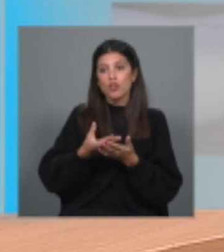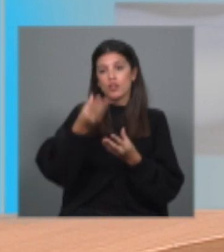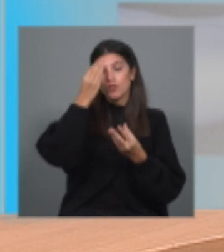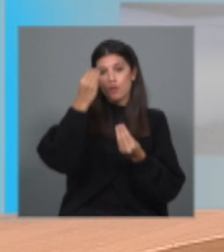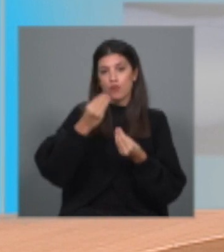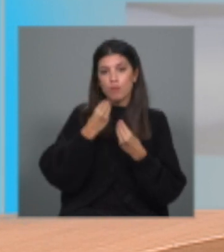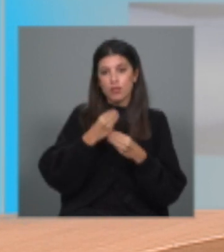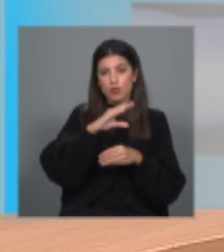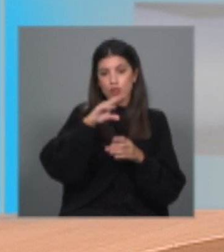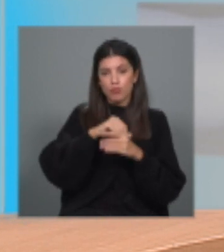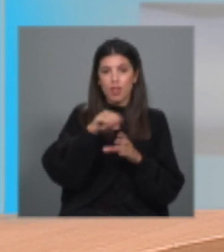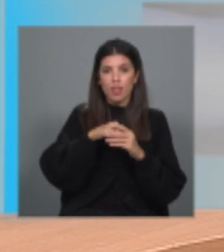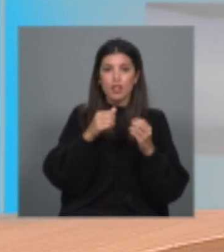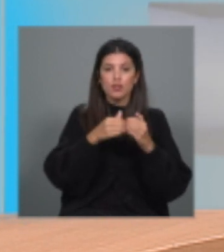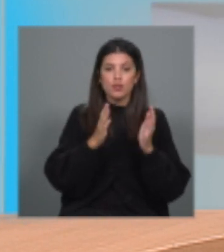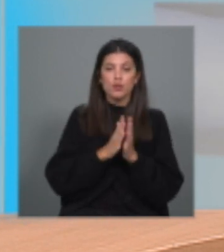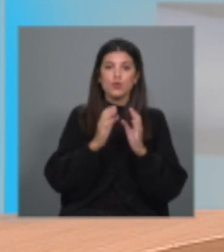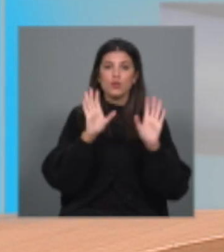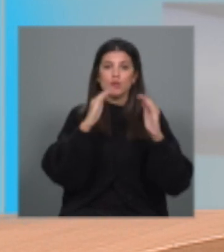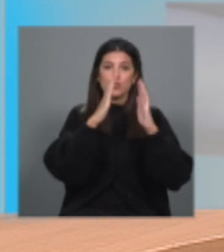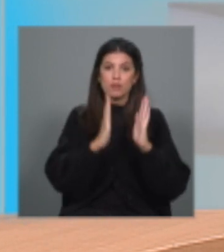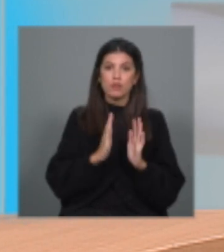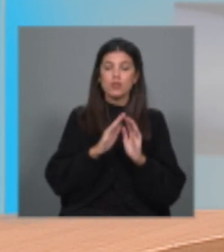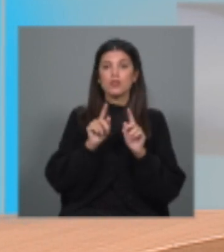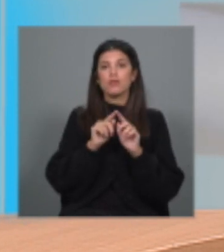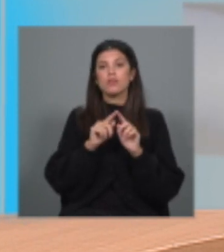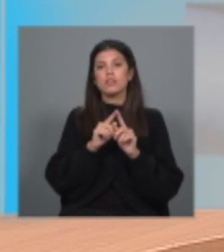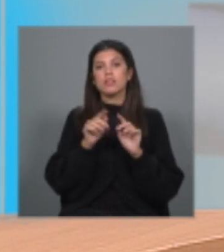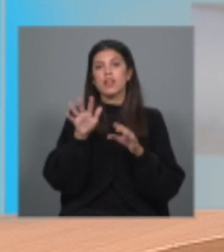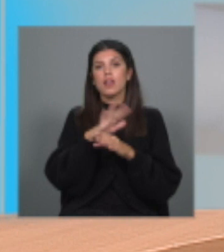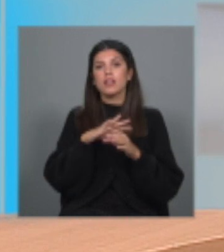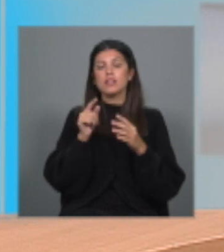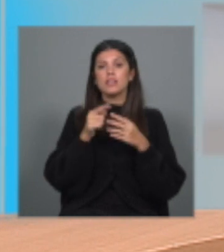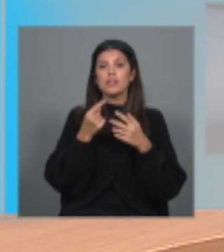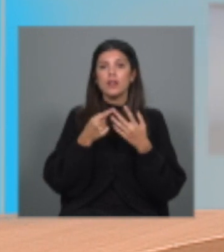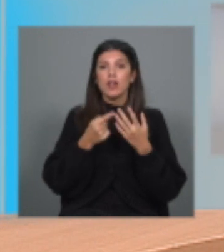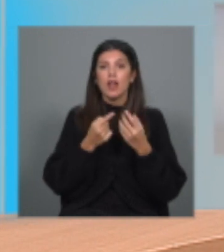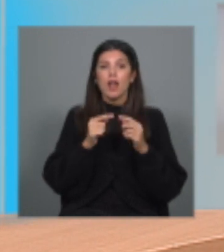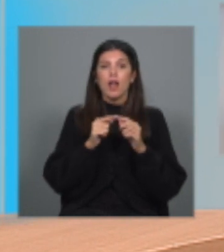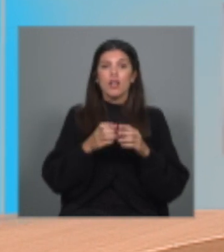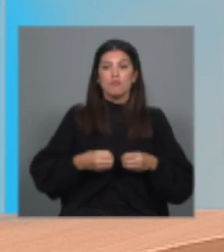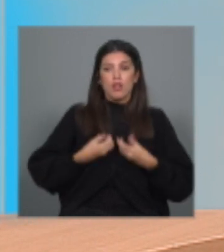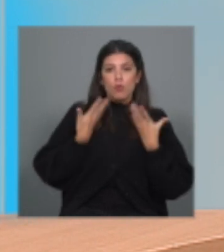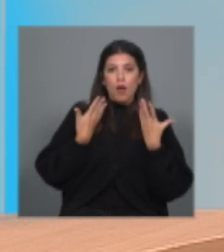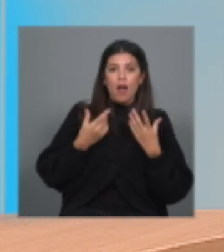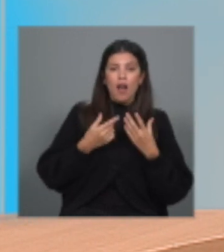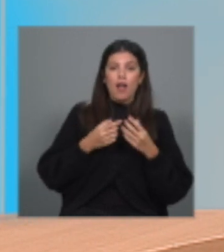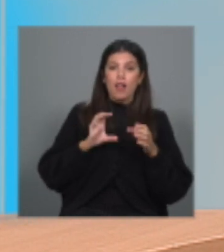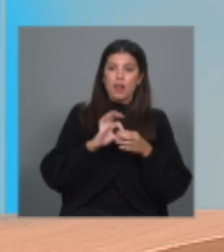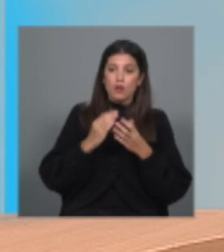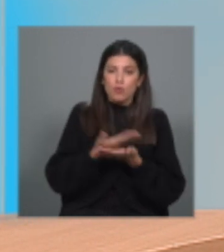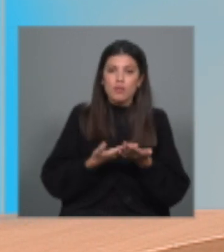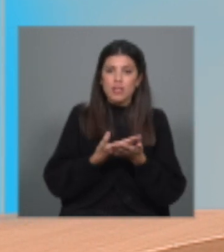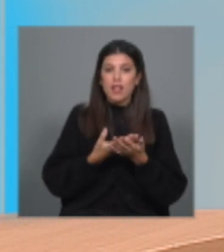dimensão espiritual, humana, espiritual, pastoral, comunitária, acontece muito no seminário e depois também noutras realidades